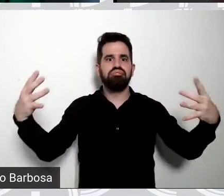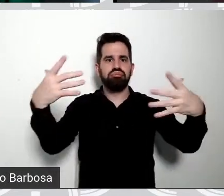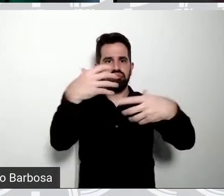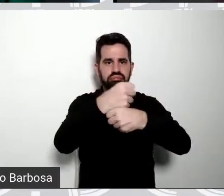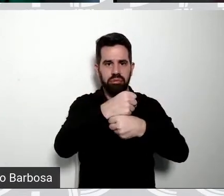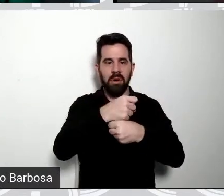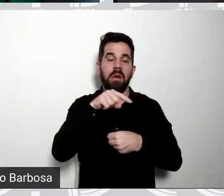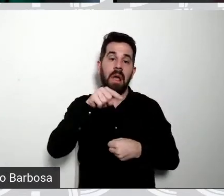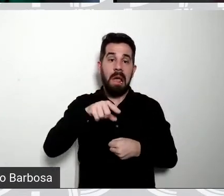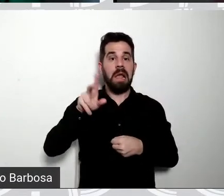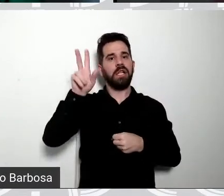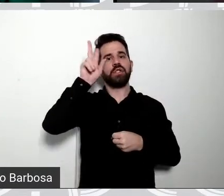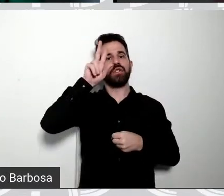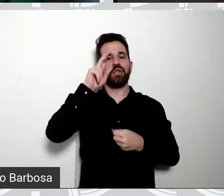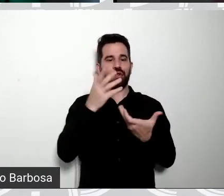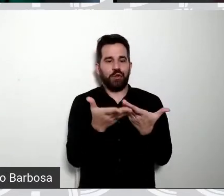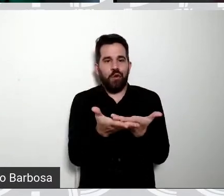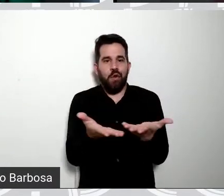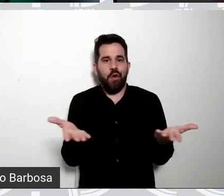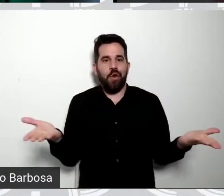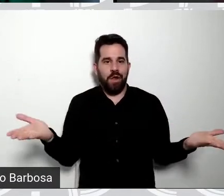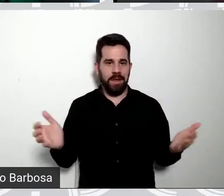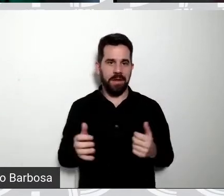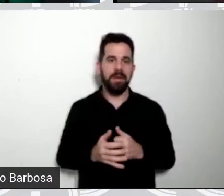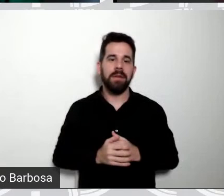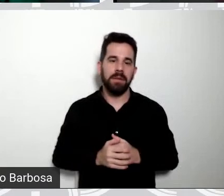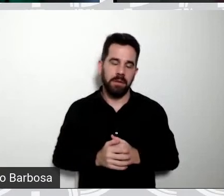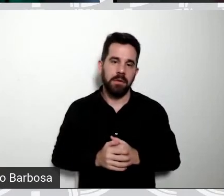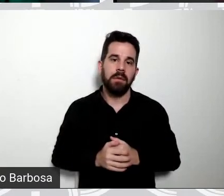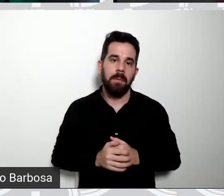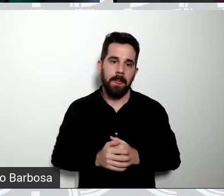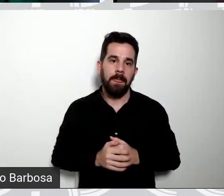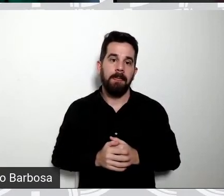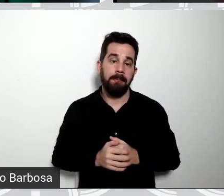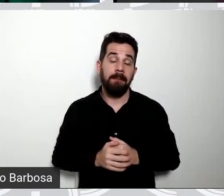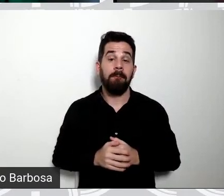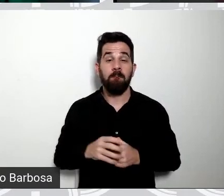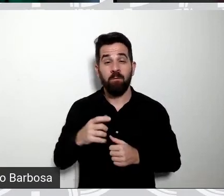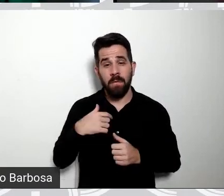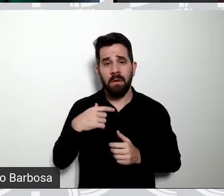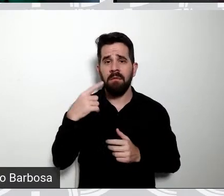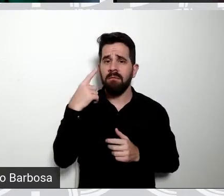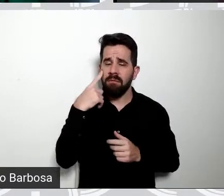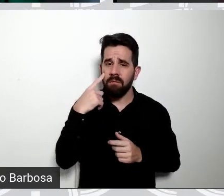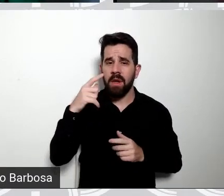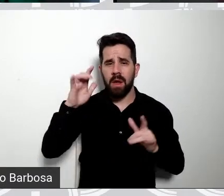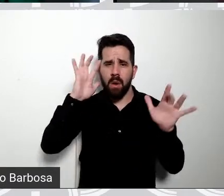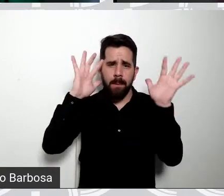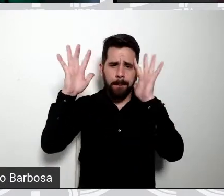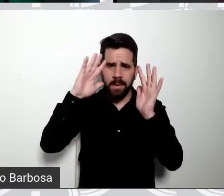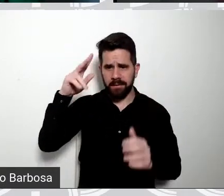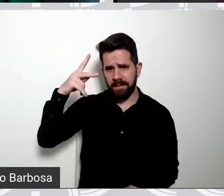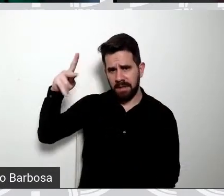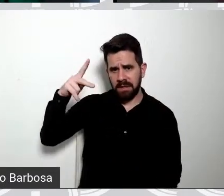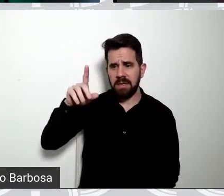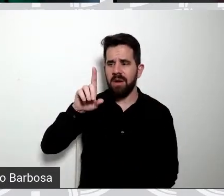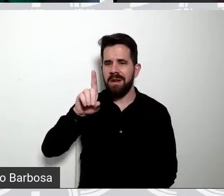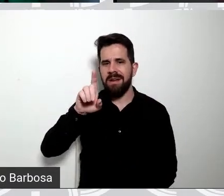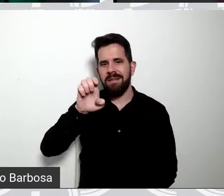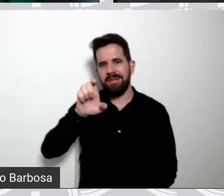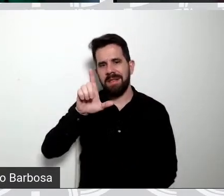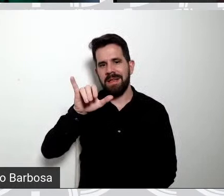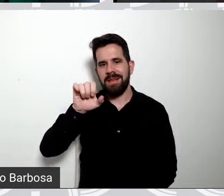a história. As leituras dessas observações de Delille, que ele próprio faz a partir dos